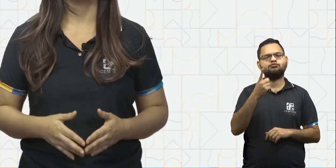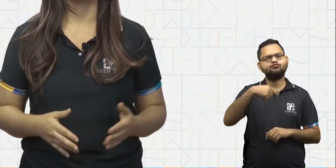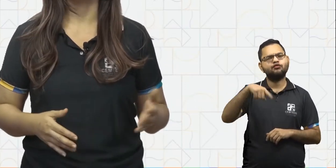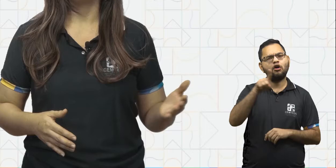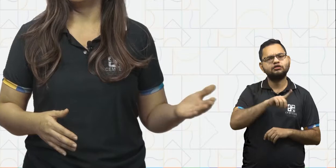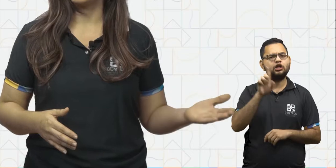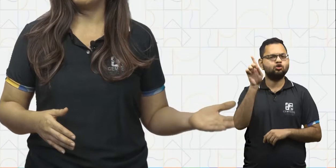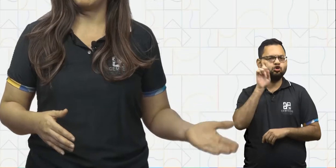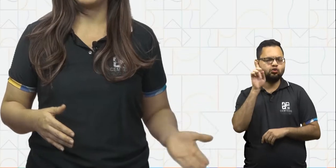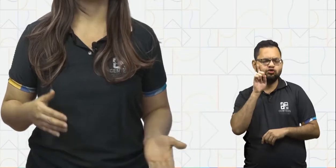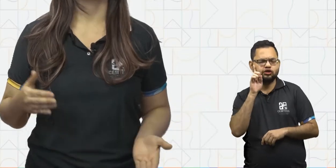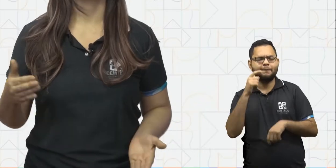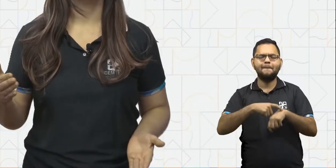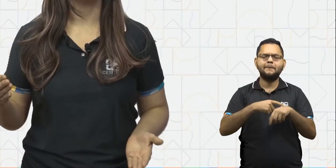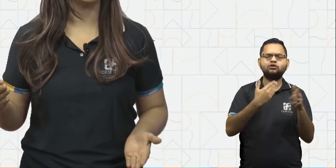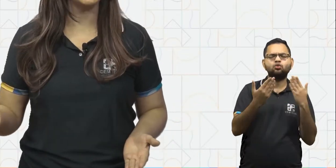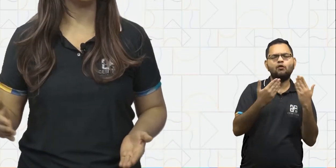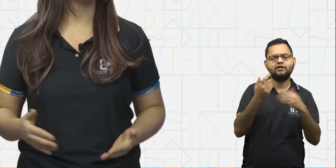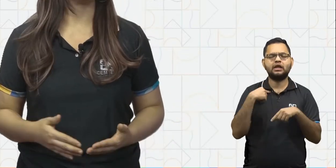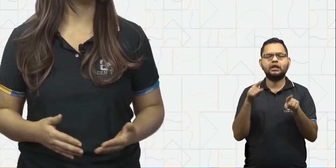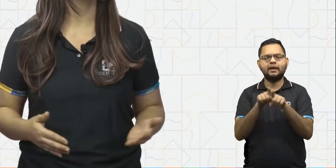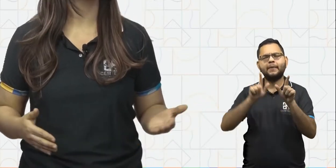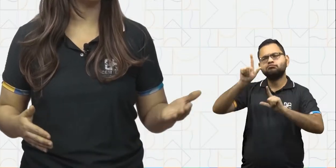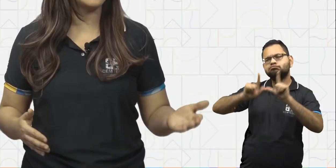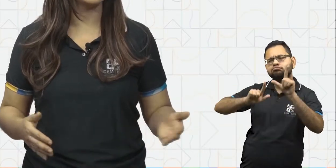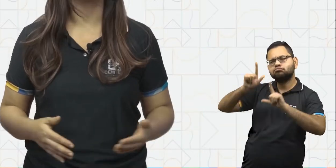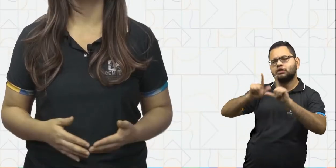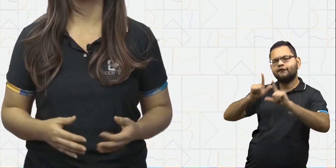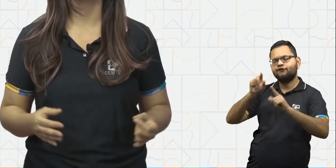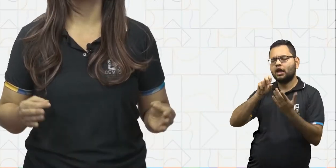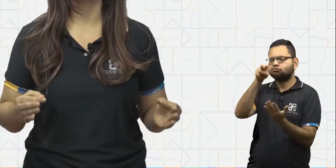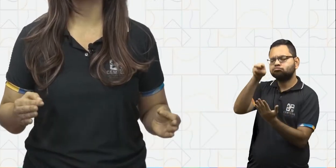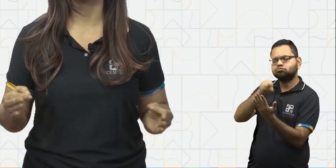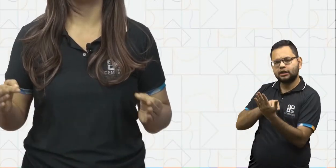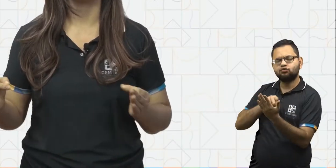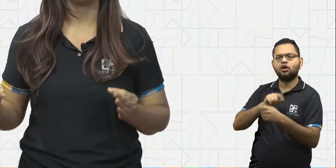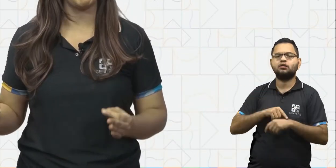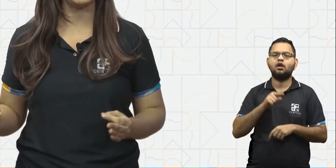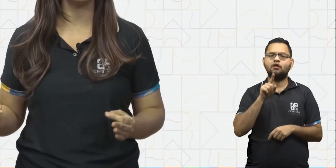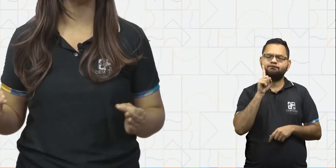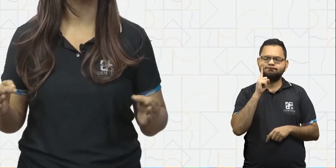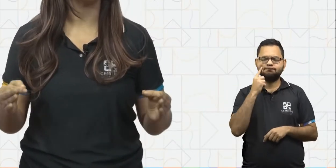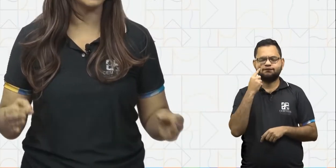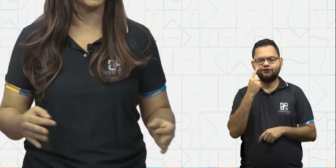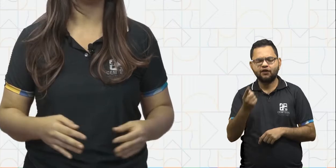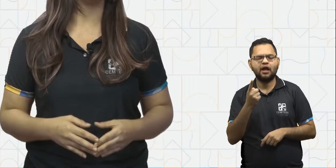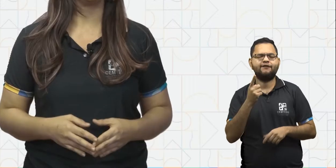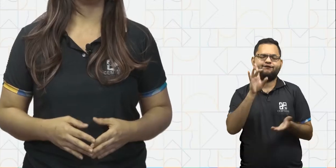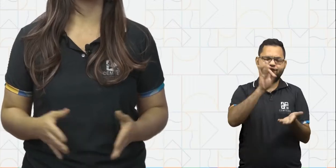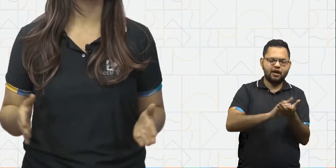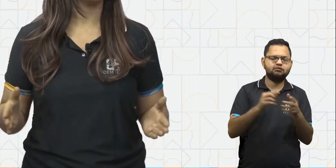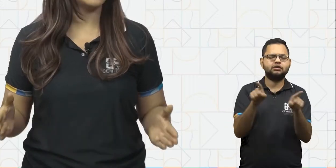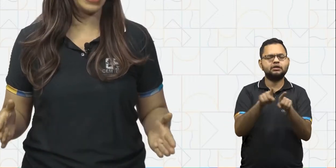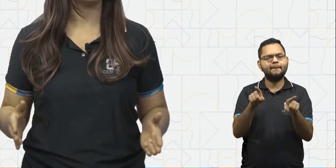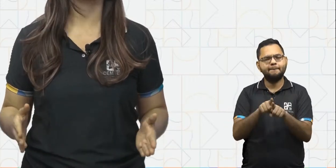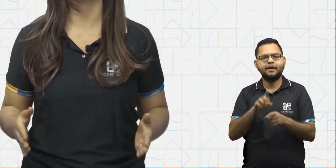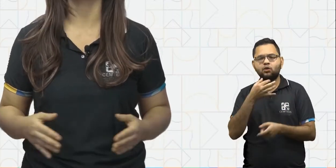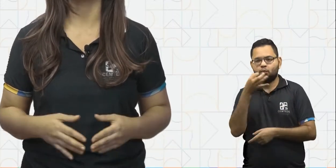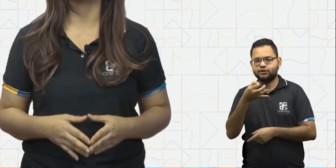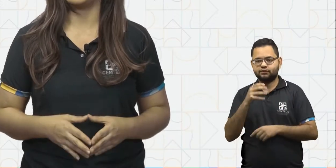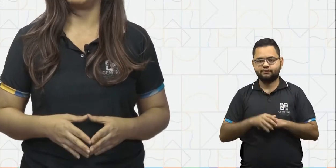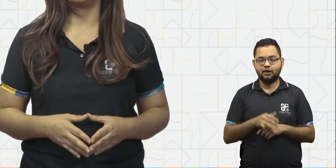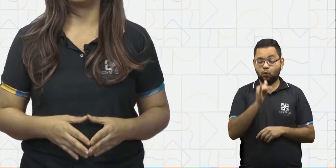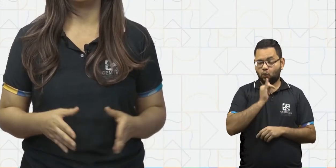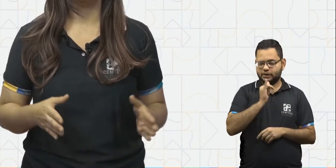dia a dia, nas conversas, nos noticiários e leituras, você ouve fatos e opiniões. Querem ver